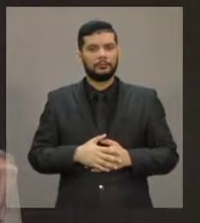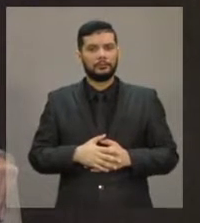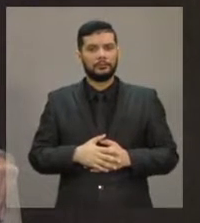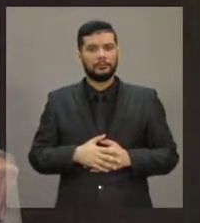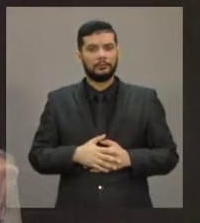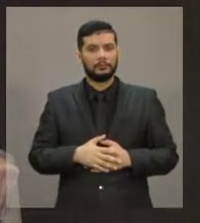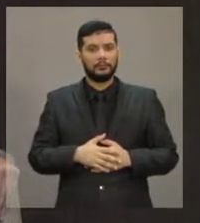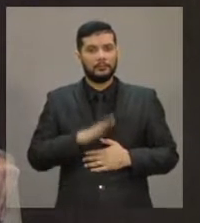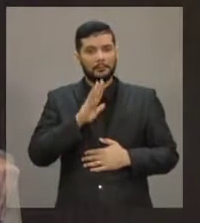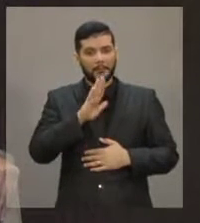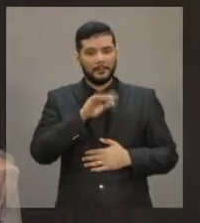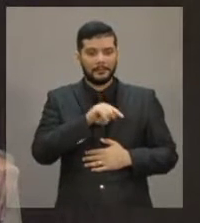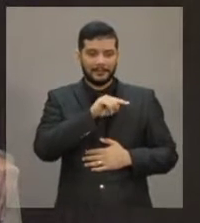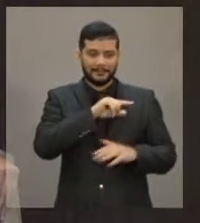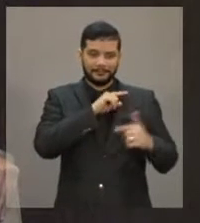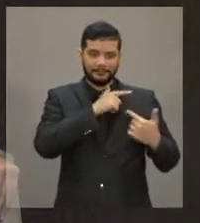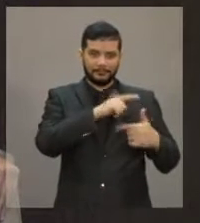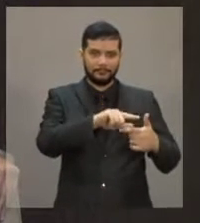destruição da proteção social.